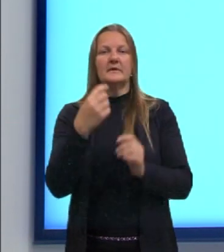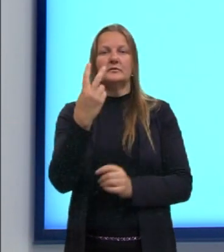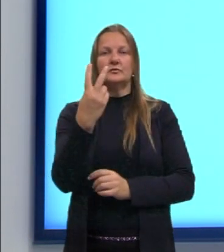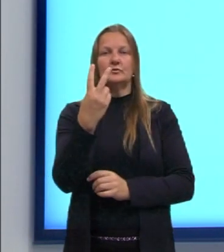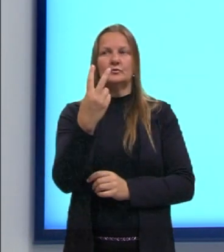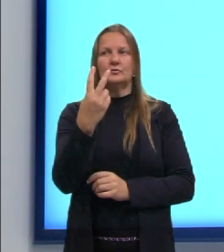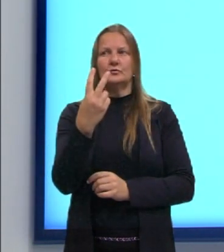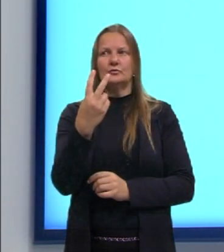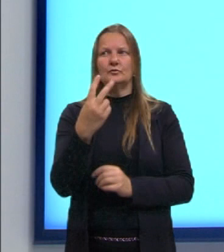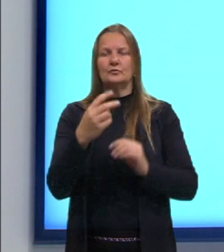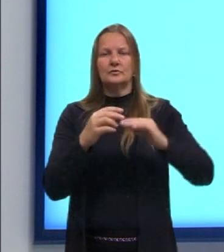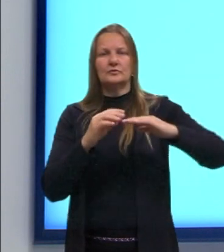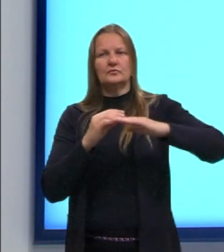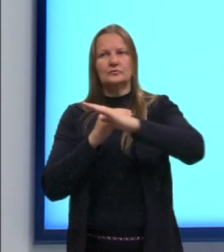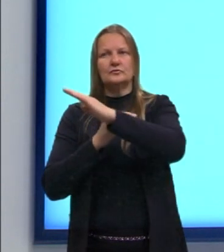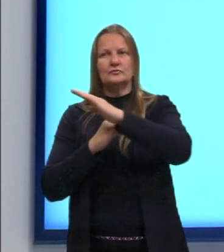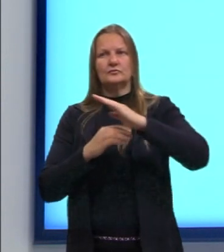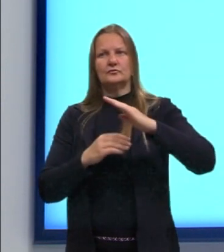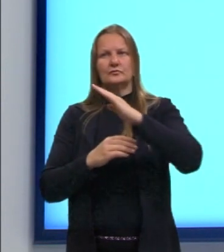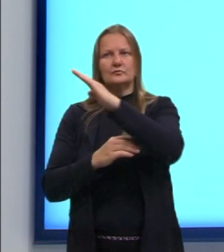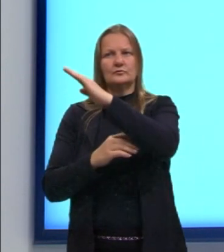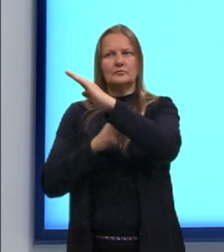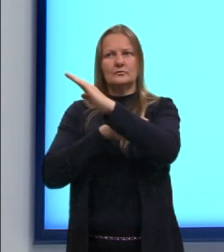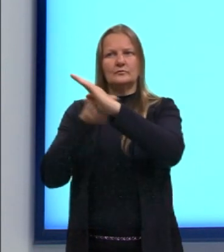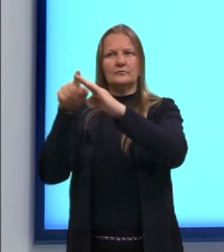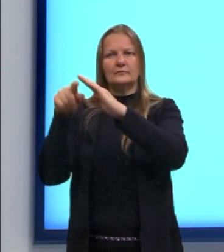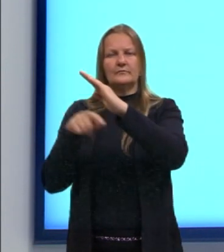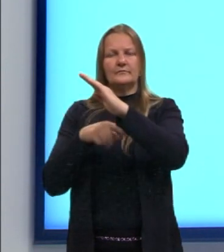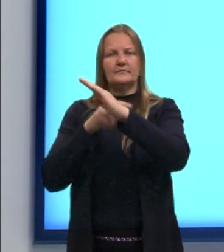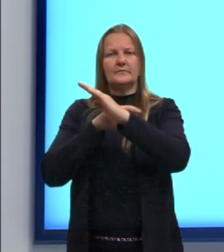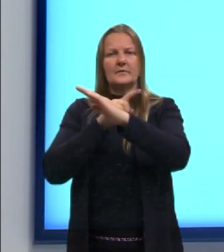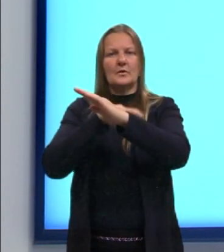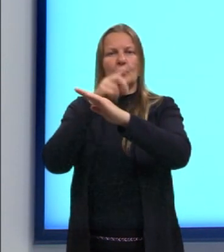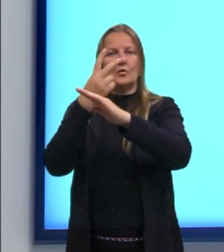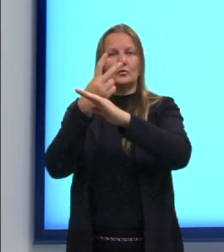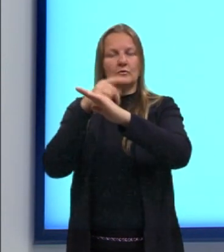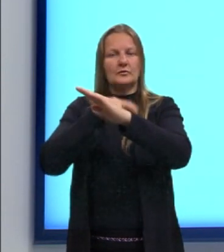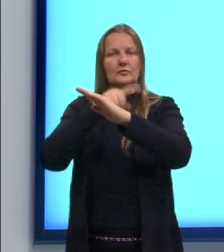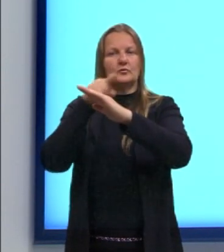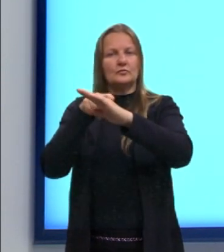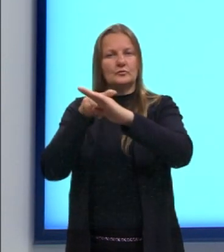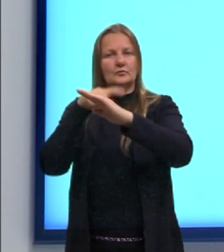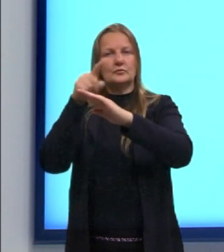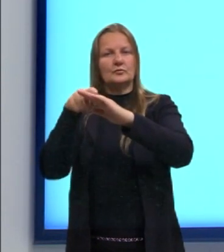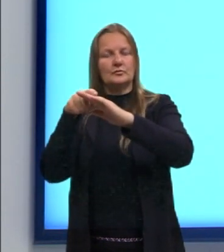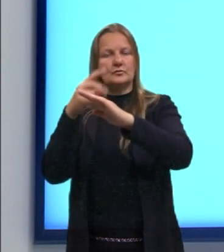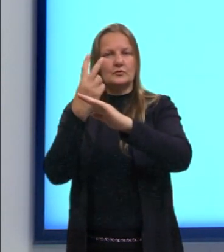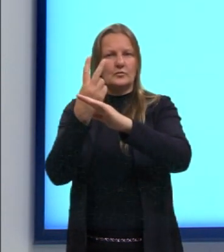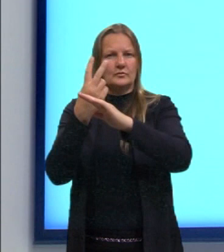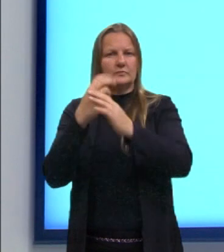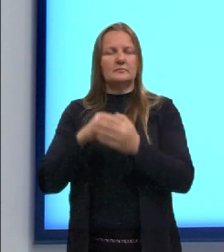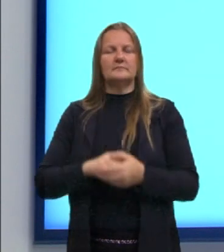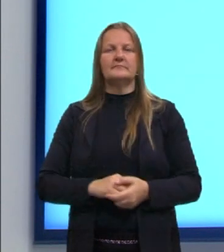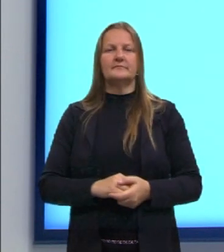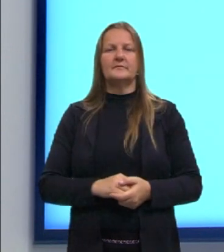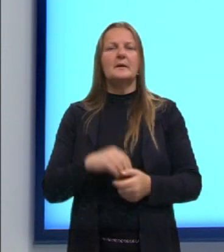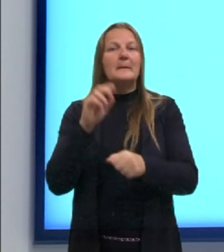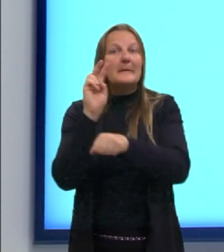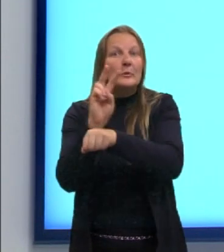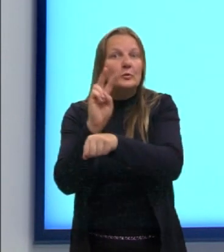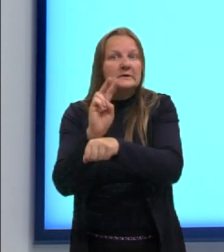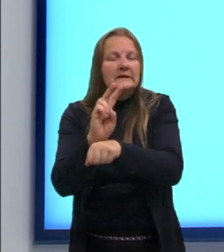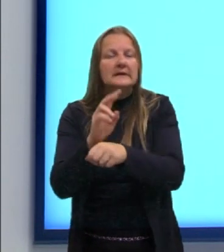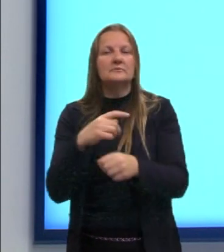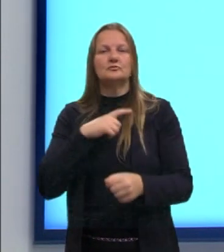unidades nesse mesmo sentido. Então, ele vai pular aqui, né, duas unidades. O que nós precisamos cuidar?